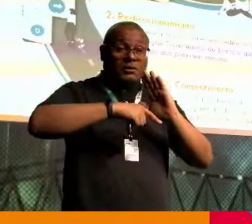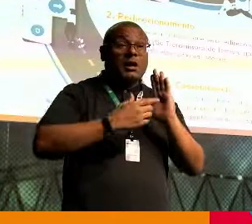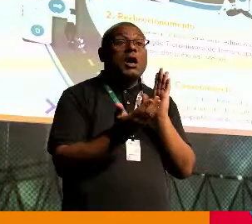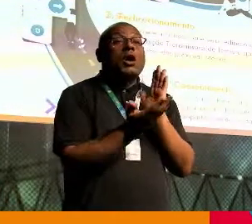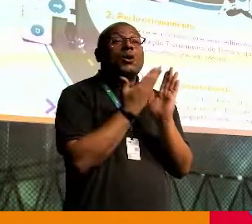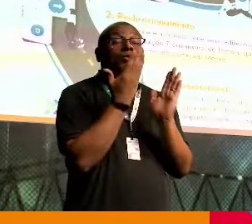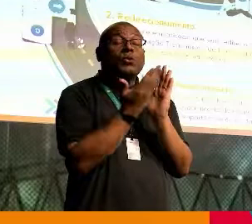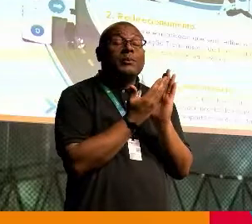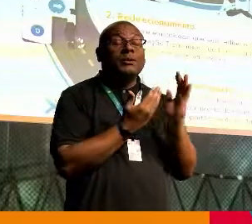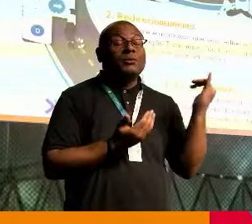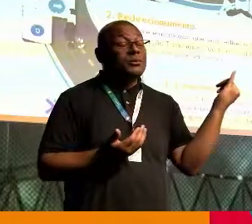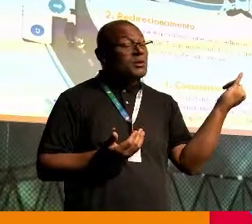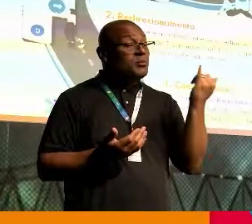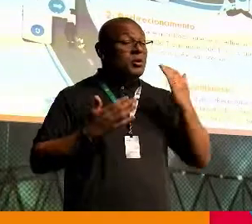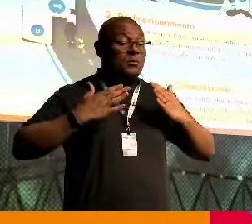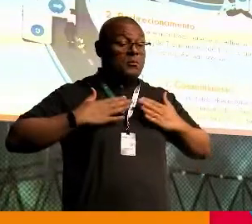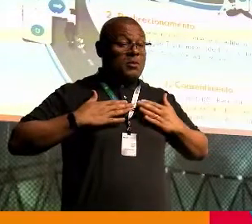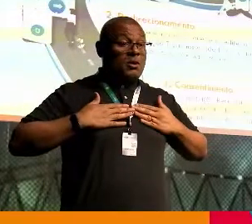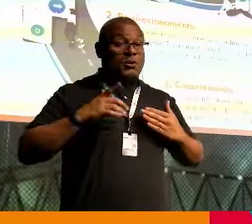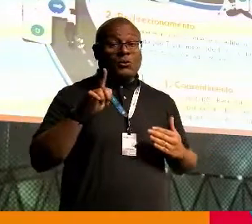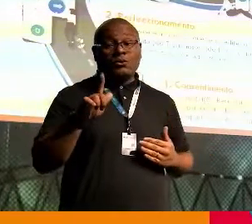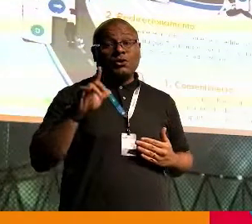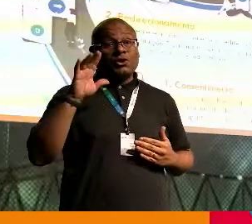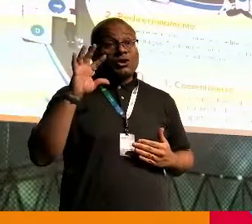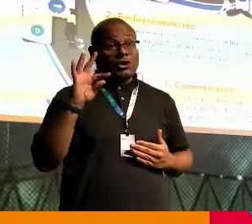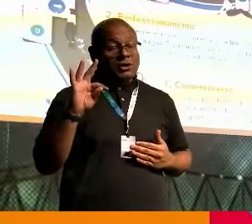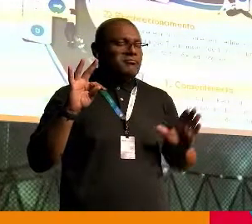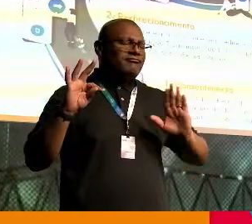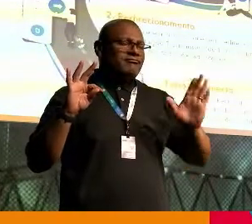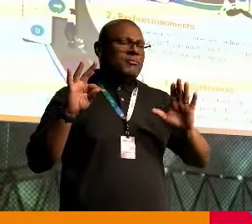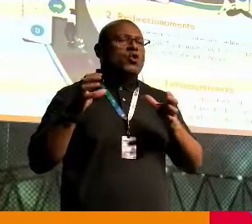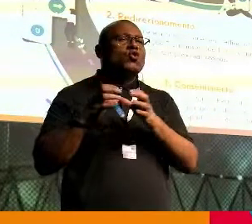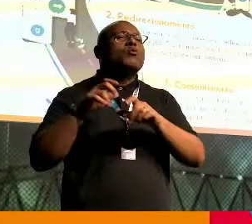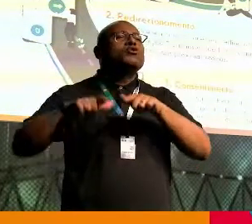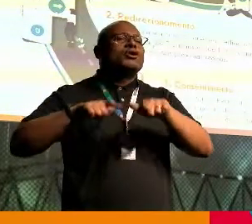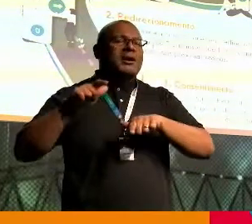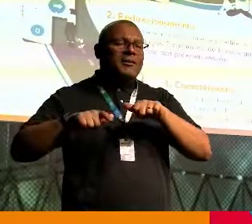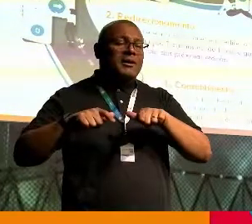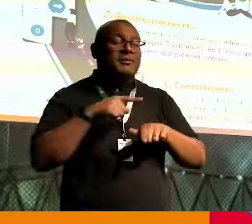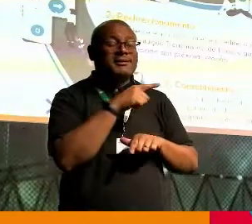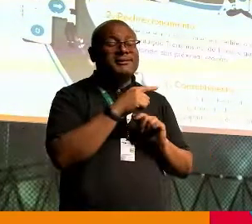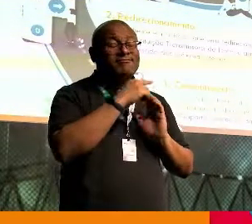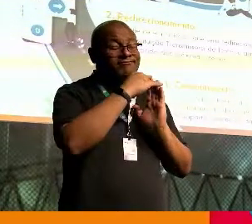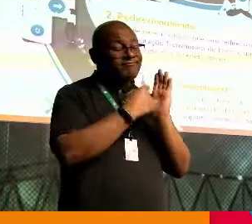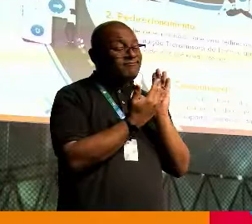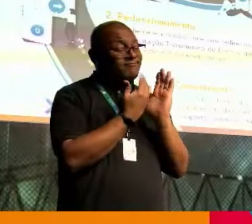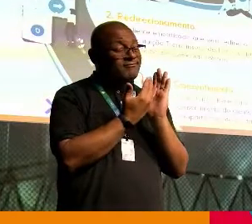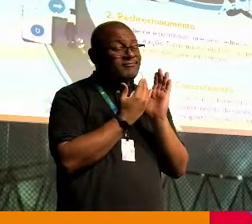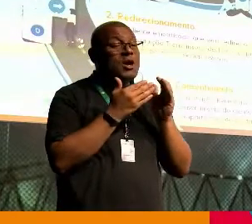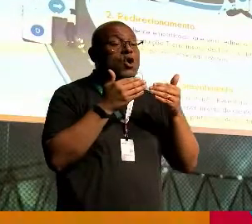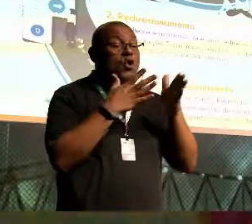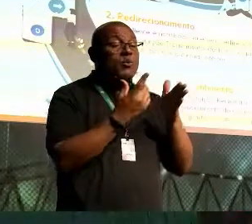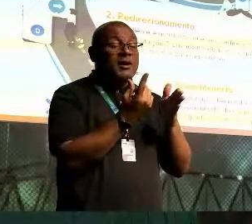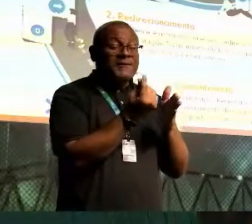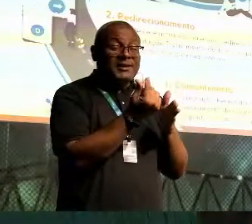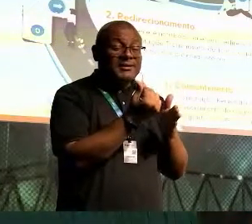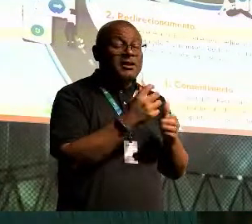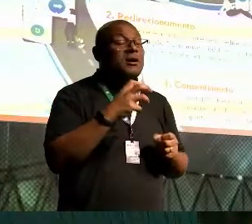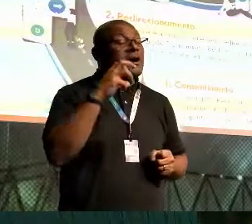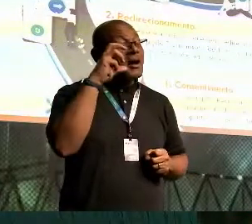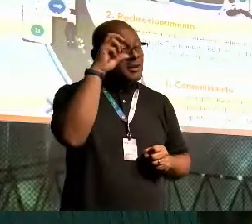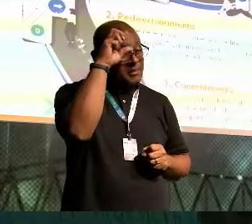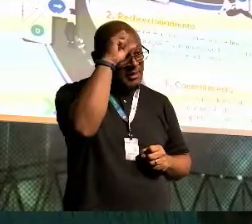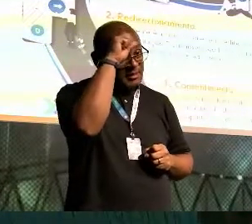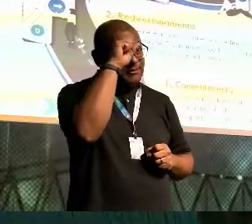documento mais importante, não porque é do meu GT, mas porque eu acho que é o documento mais importante do Open Finance para aprender realmente. E